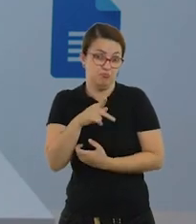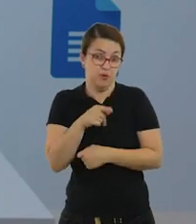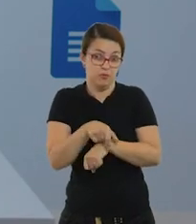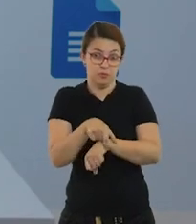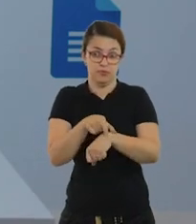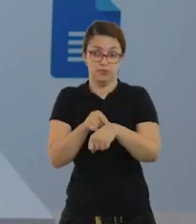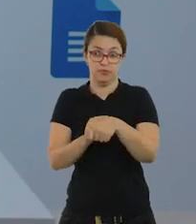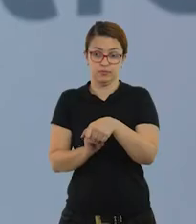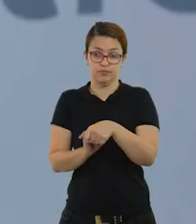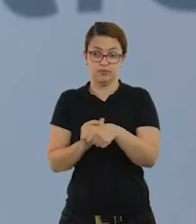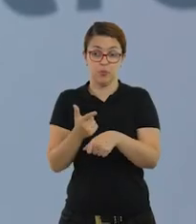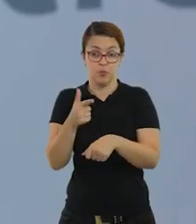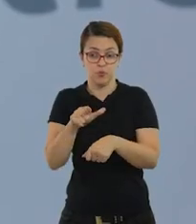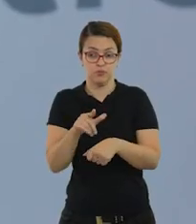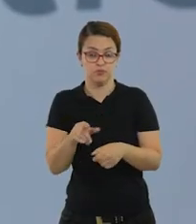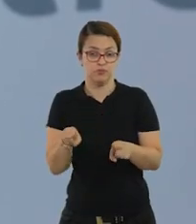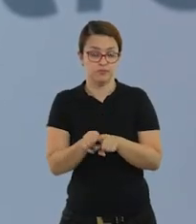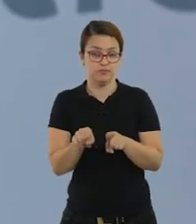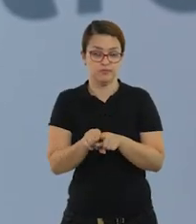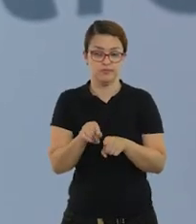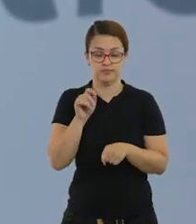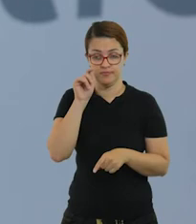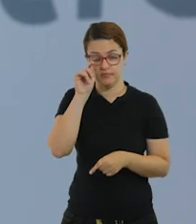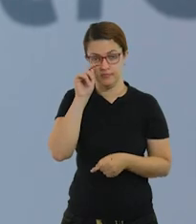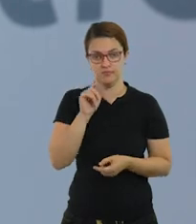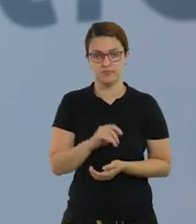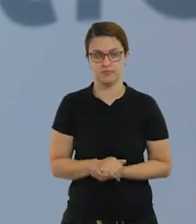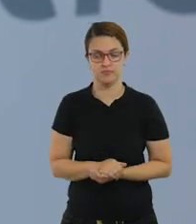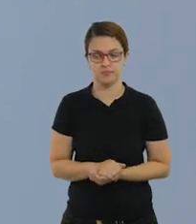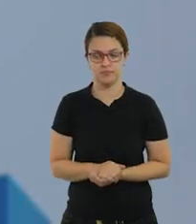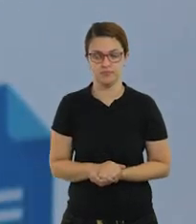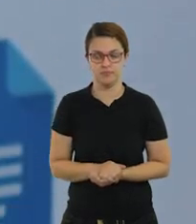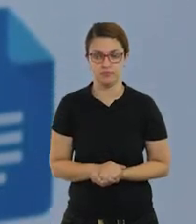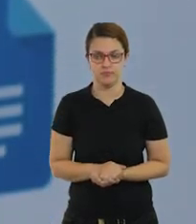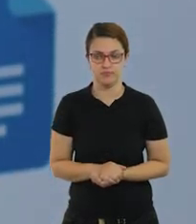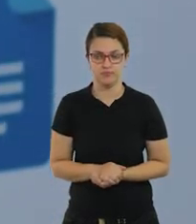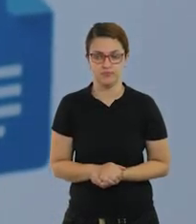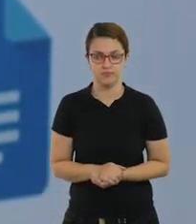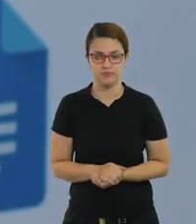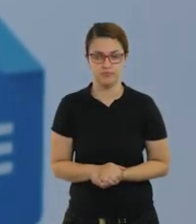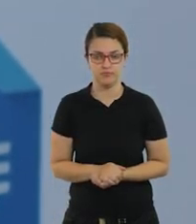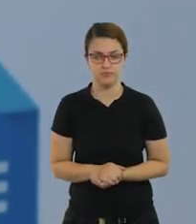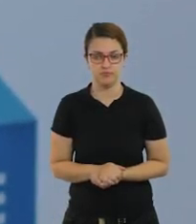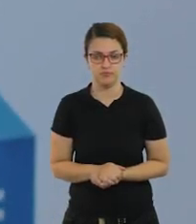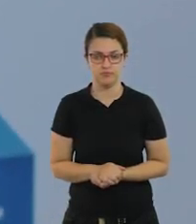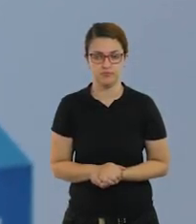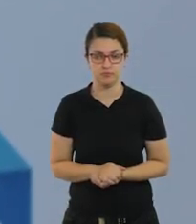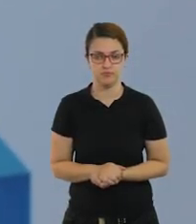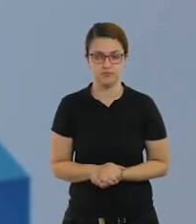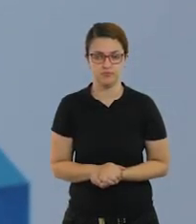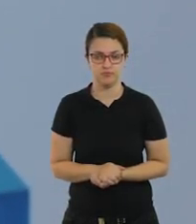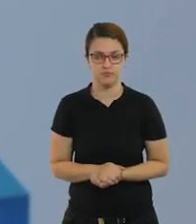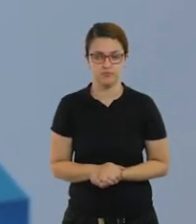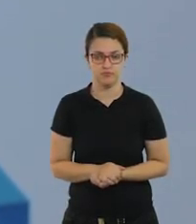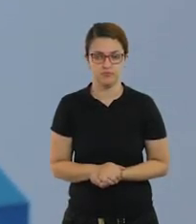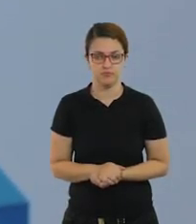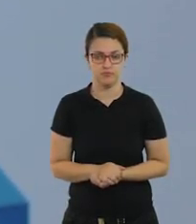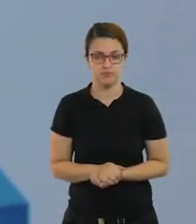aqui e vamos colar o outro lado também. Olha só, a pulseira do seu reloginho já